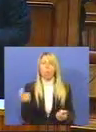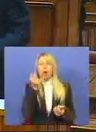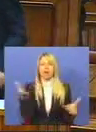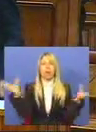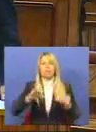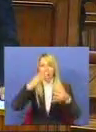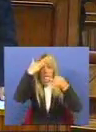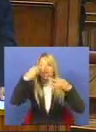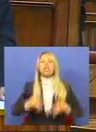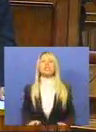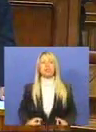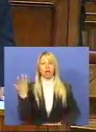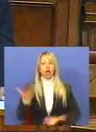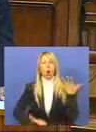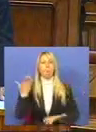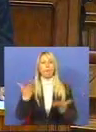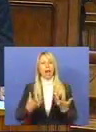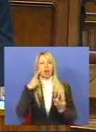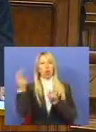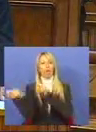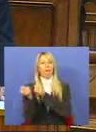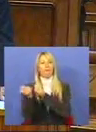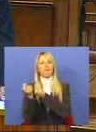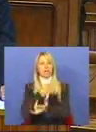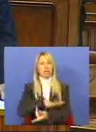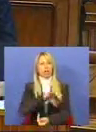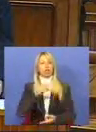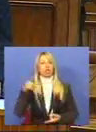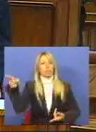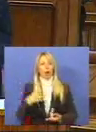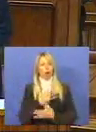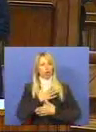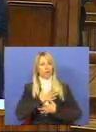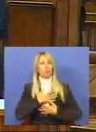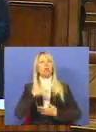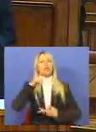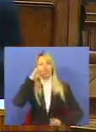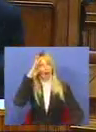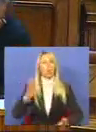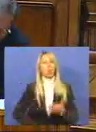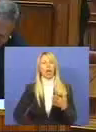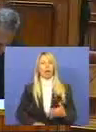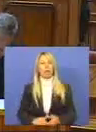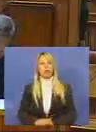em relação aos nossos vizinhos, em relação aos nossos amigos e em relação aos nossos colegas.